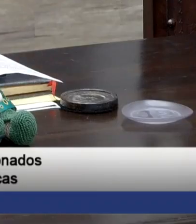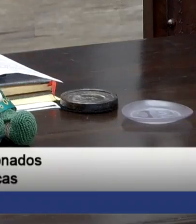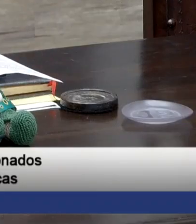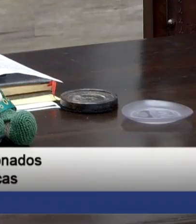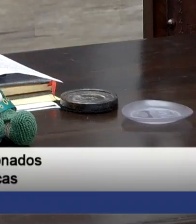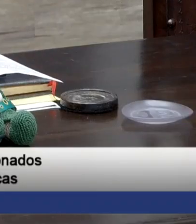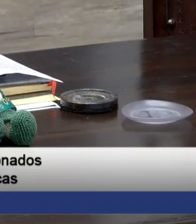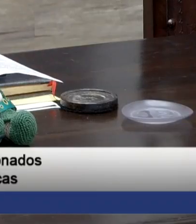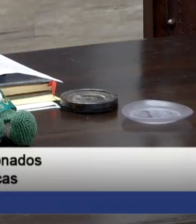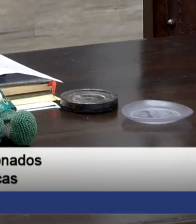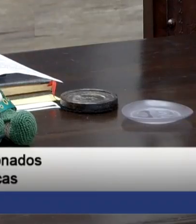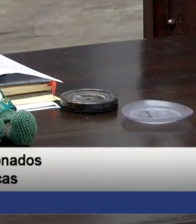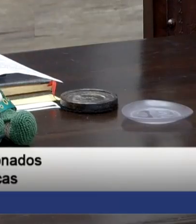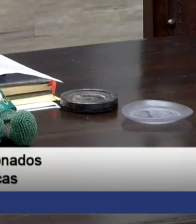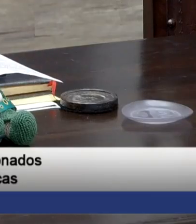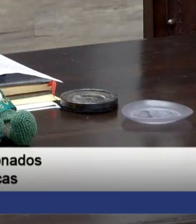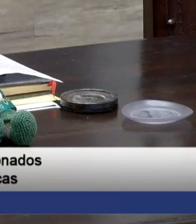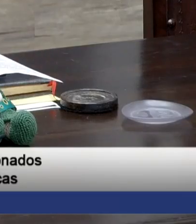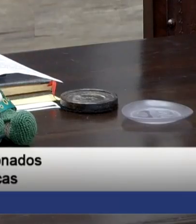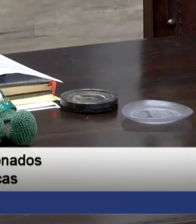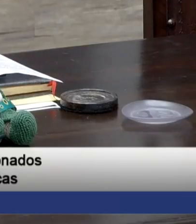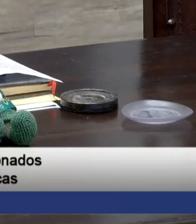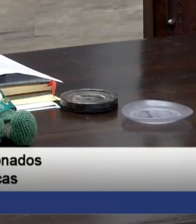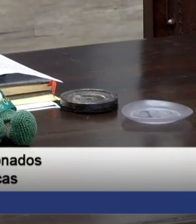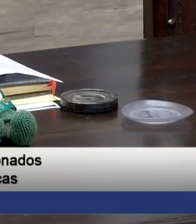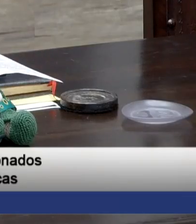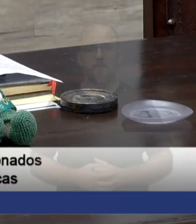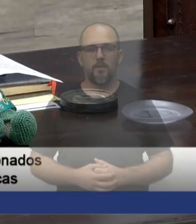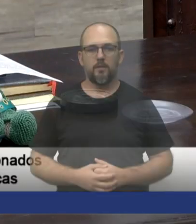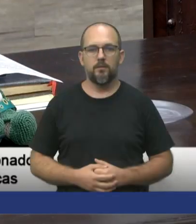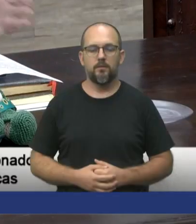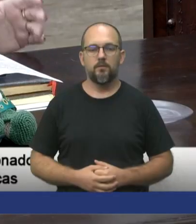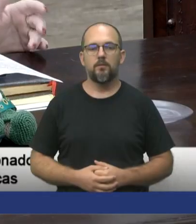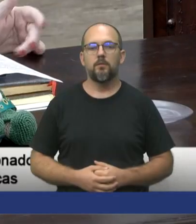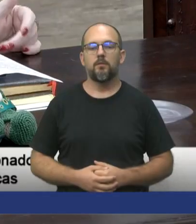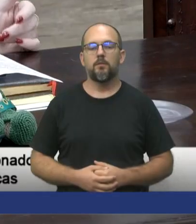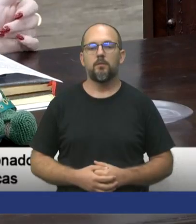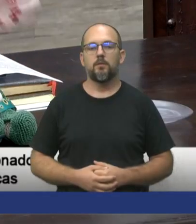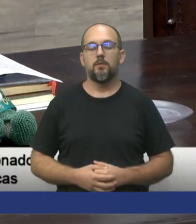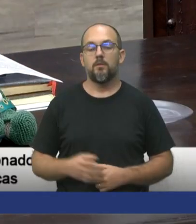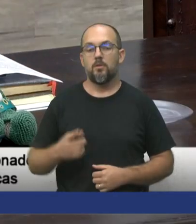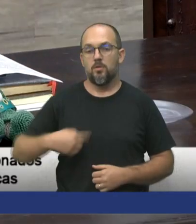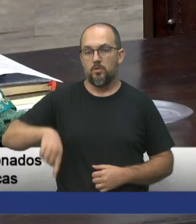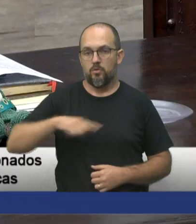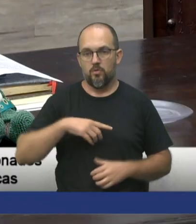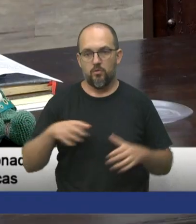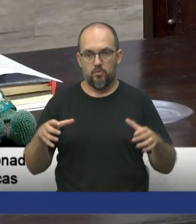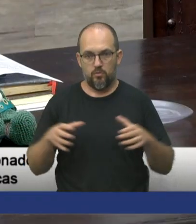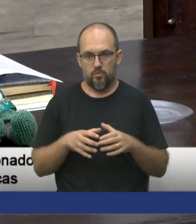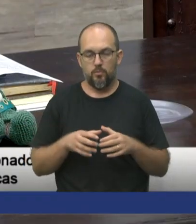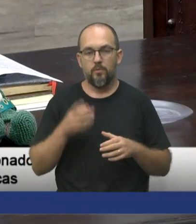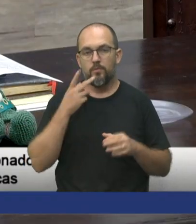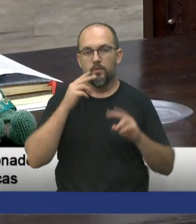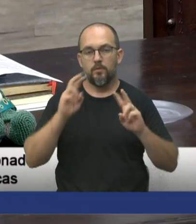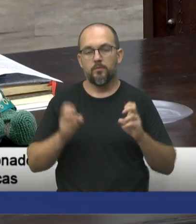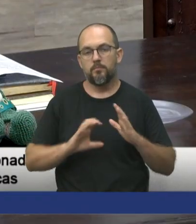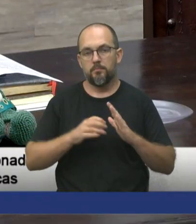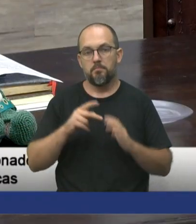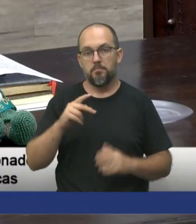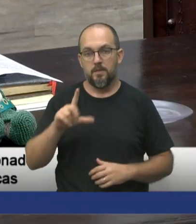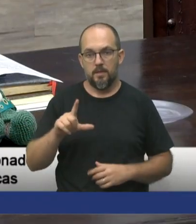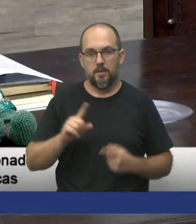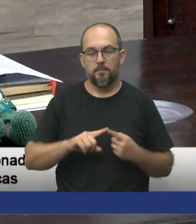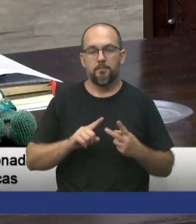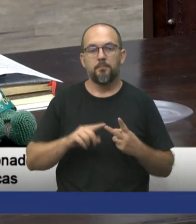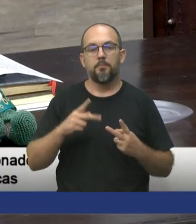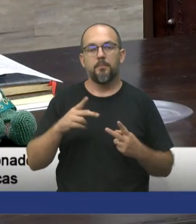Rafa, Rodrigo, Tito, Dr. Paulo e Fábio. Nós estamos falando do PL, do